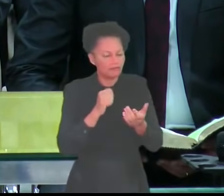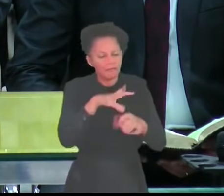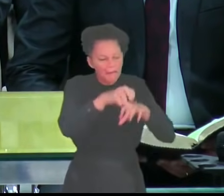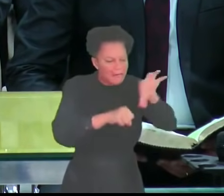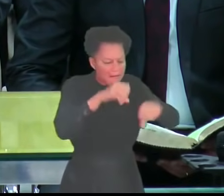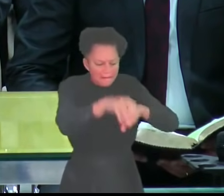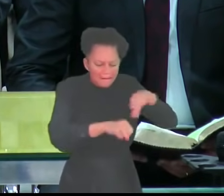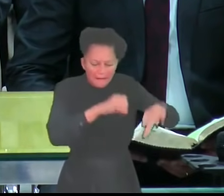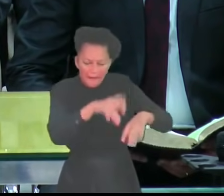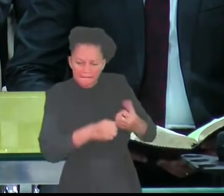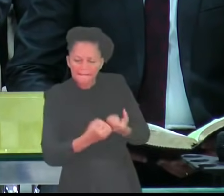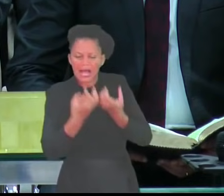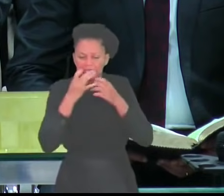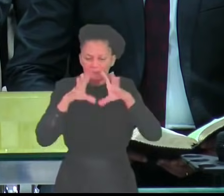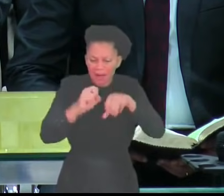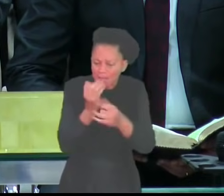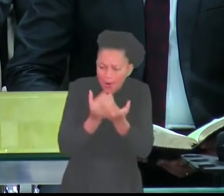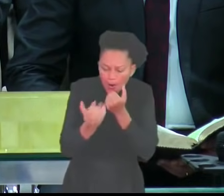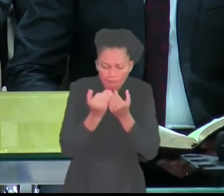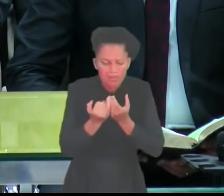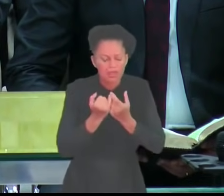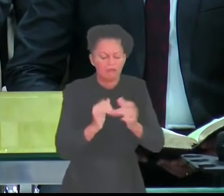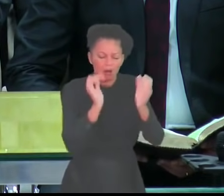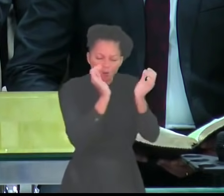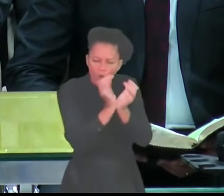guerra vai